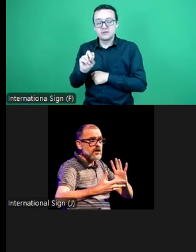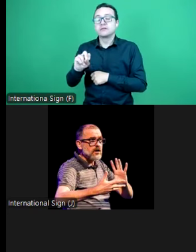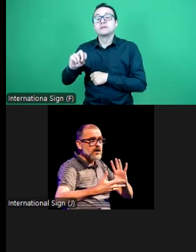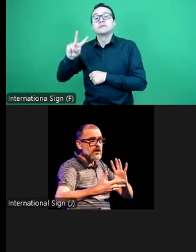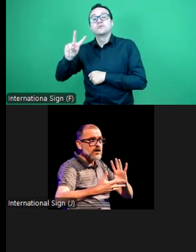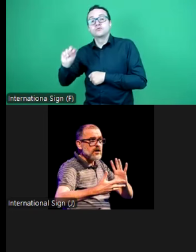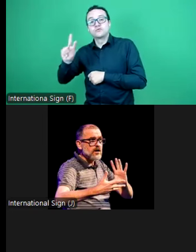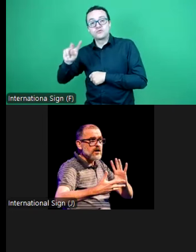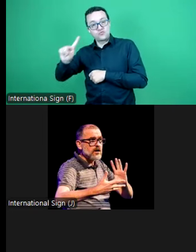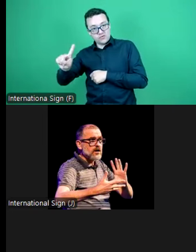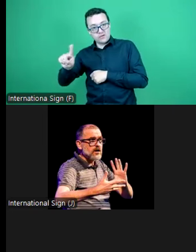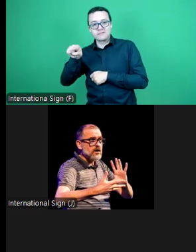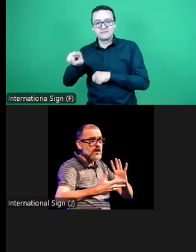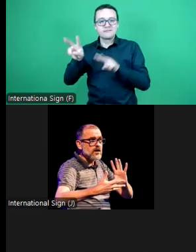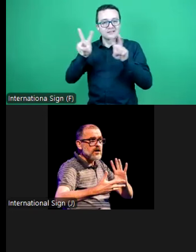e 2021.